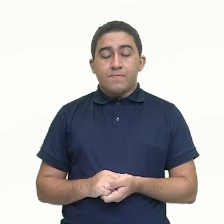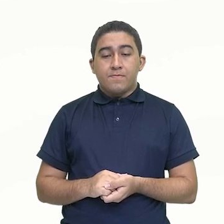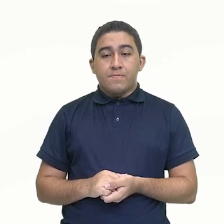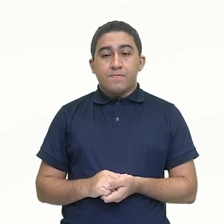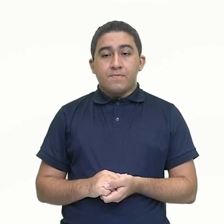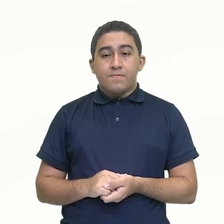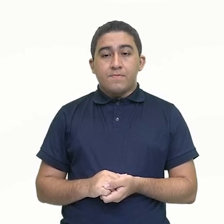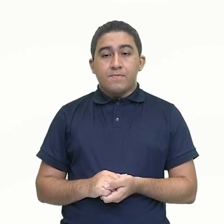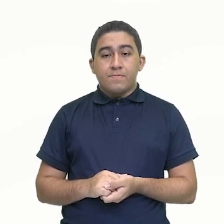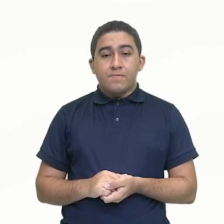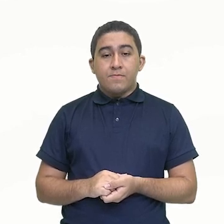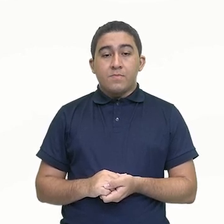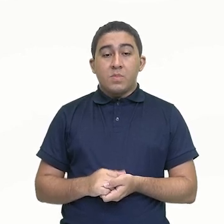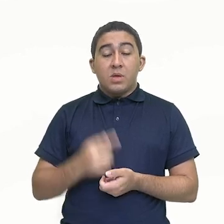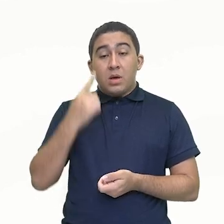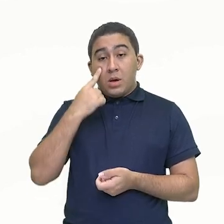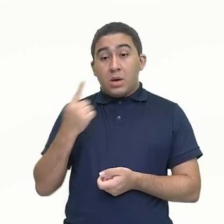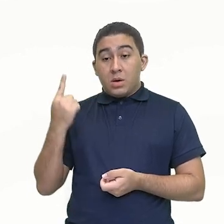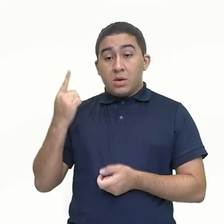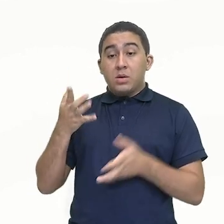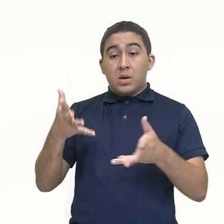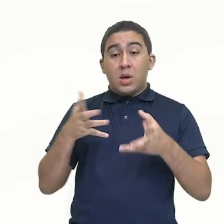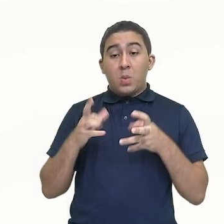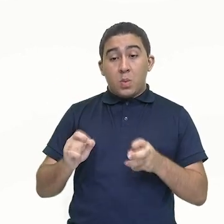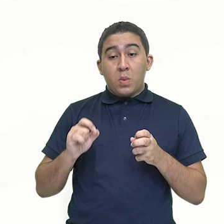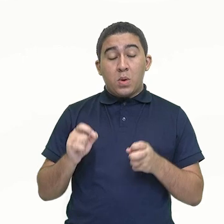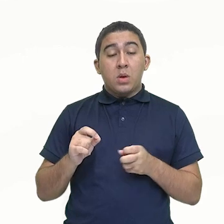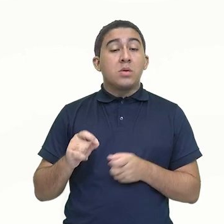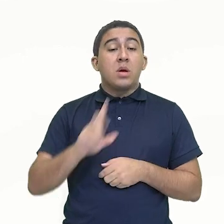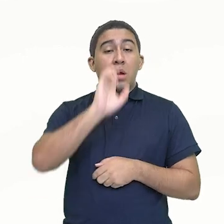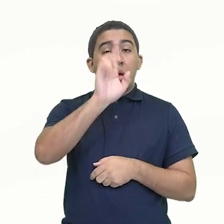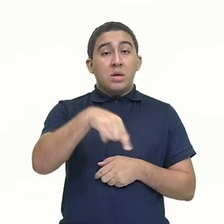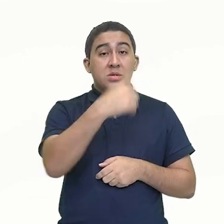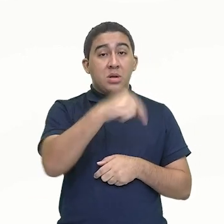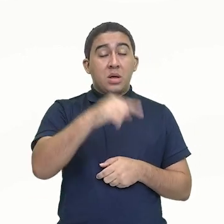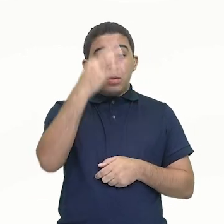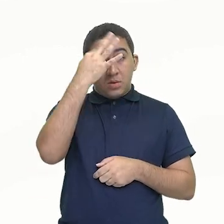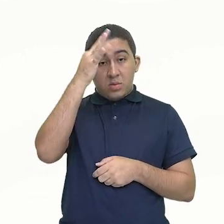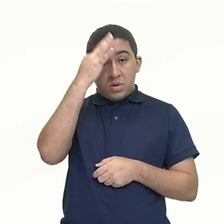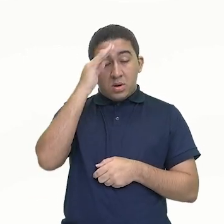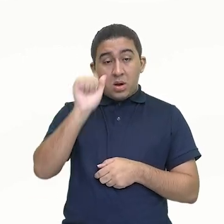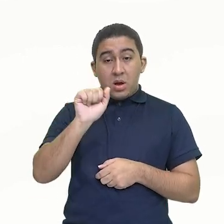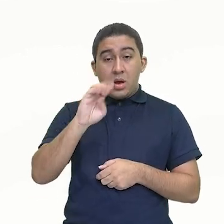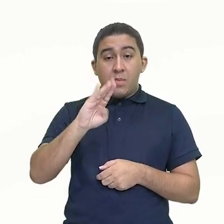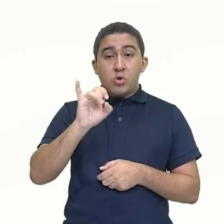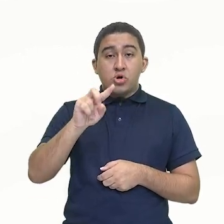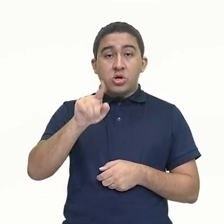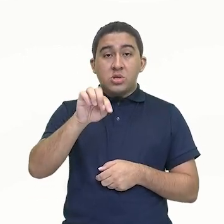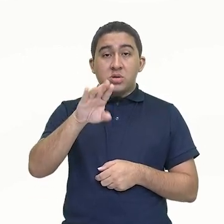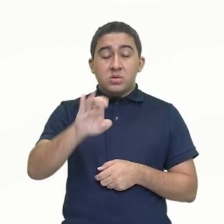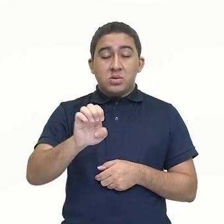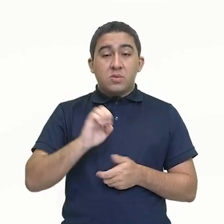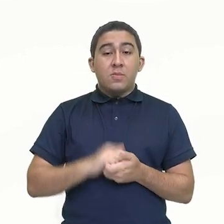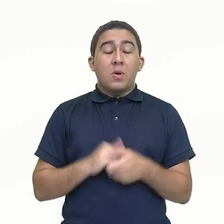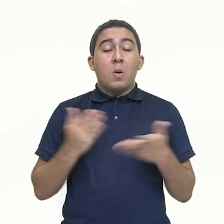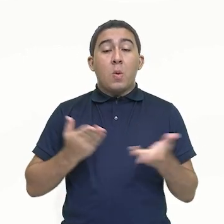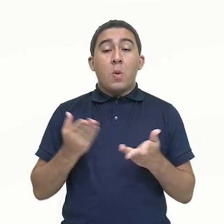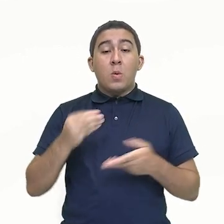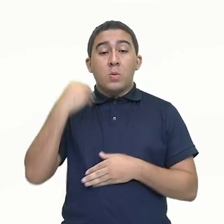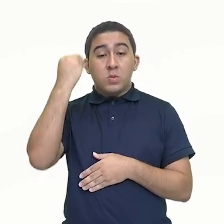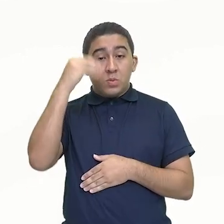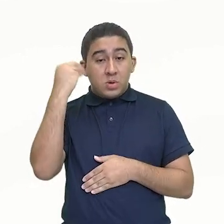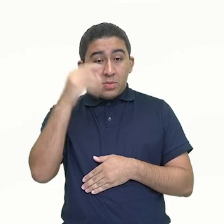Pasteur, derrubar definitivamente a teoria da abiogênese. Vamos ver agora no experimento de pescoço